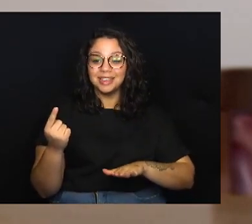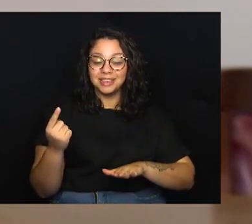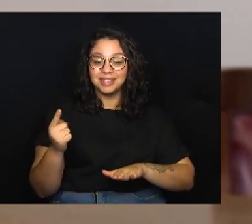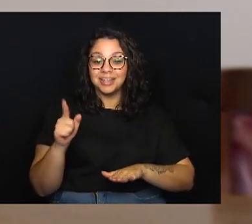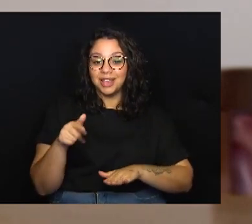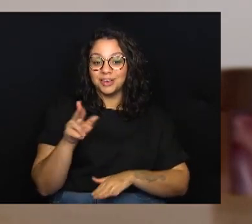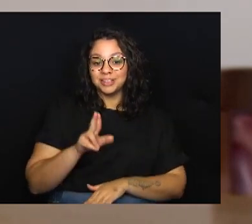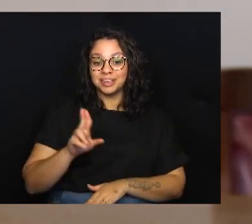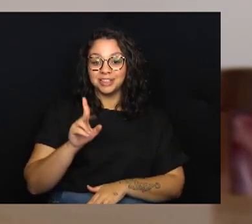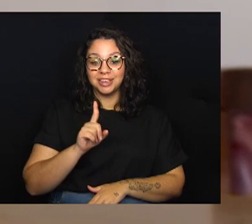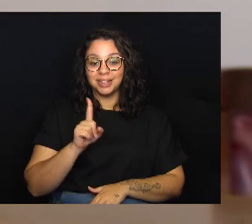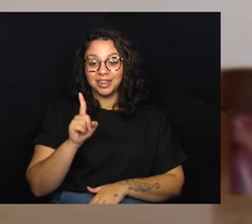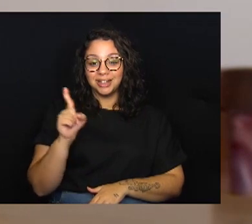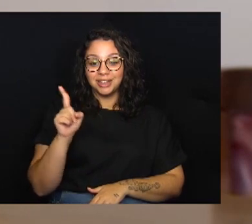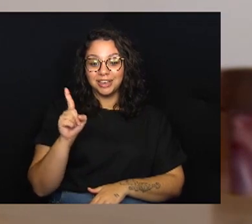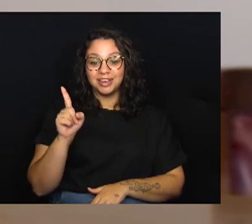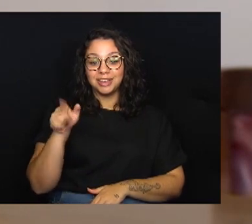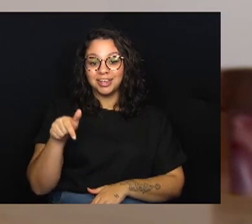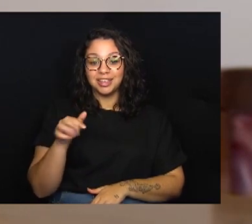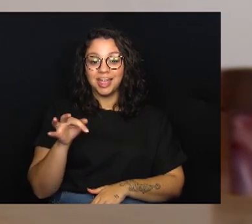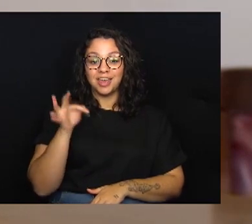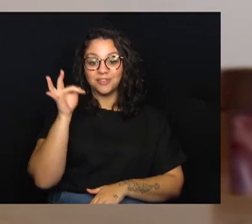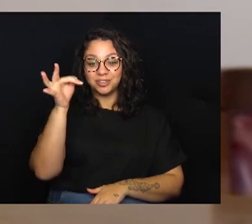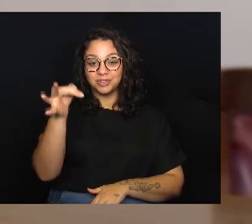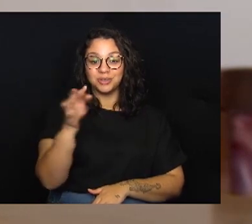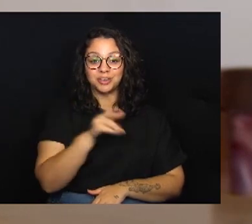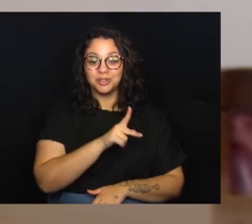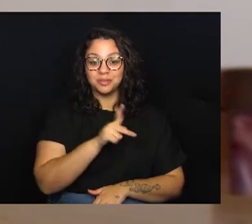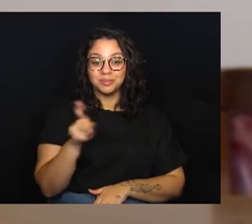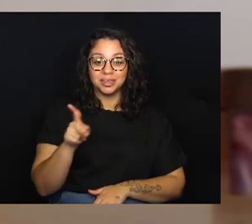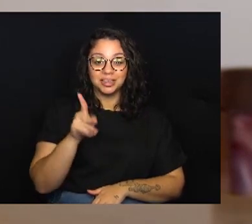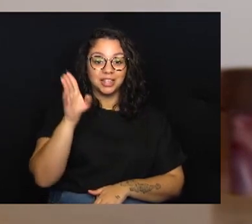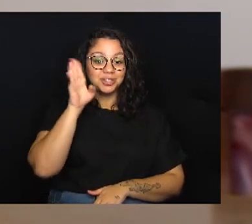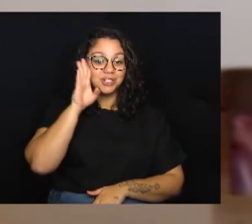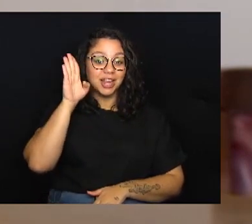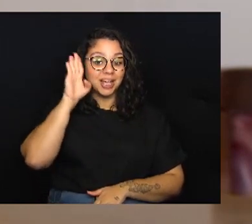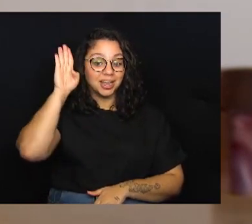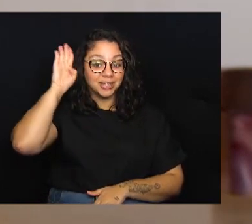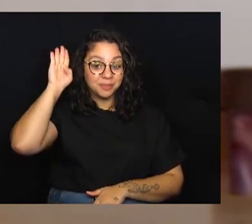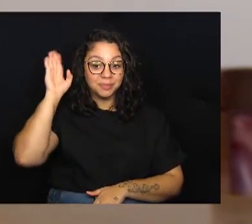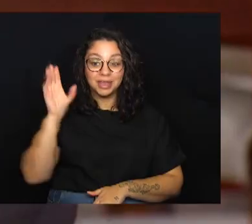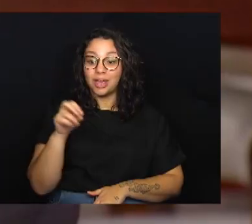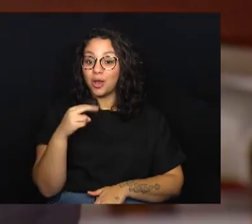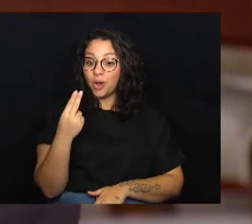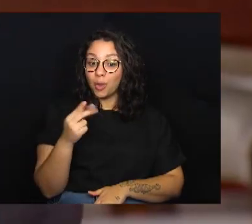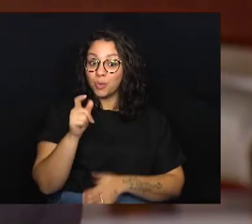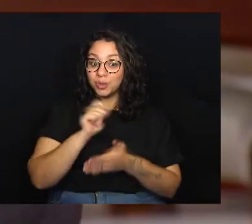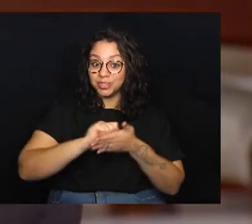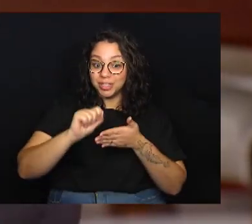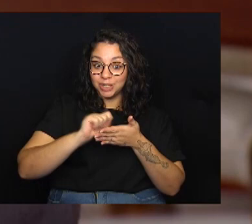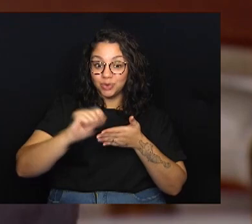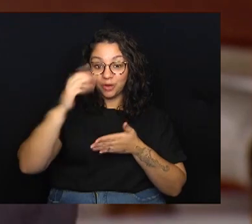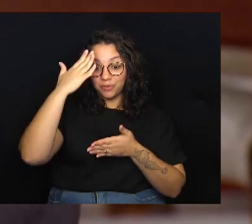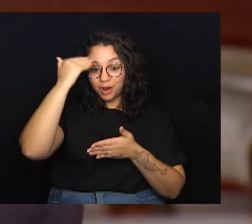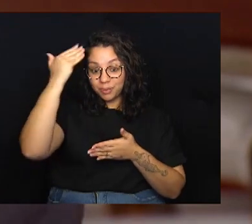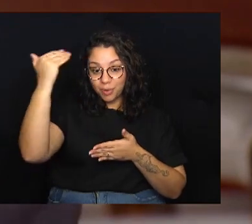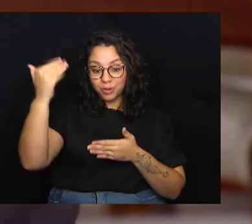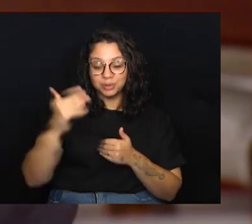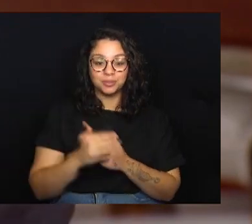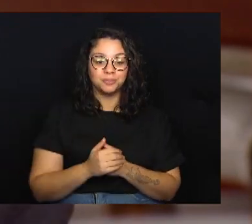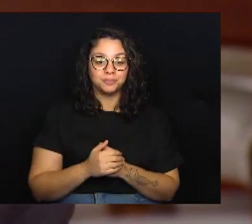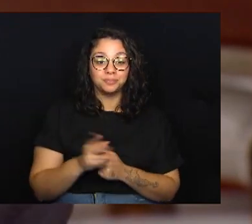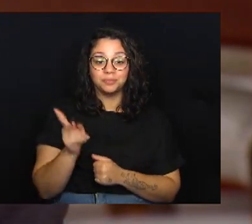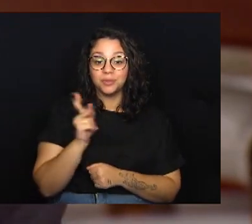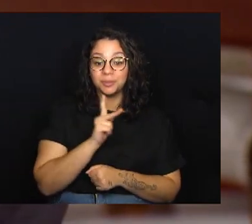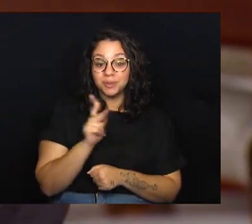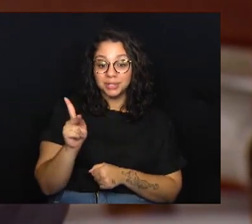Paraná, será o futuro presidente da academia, talvez um grande escritor. De acordo com o presidente,